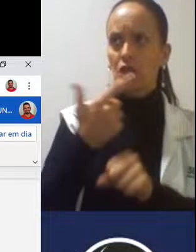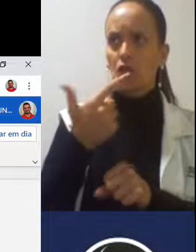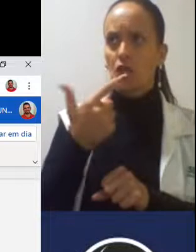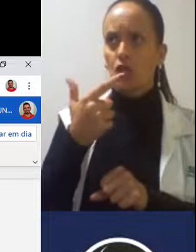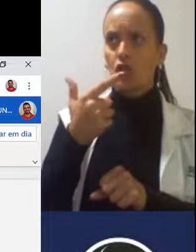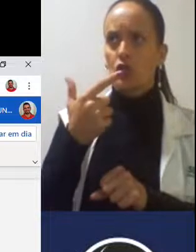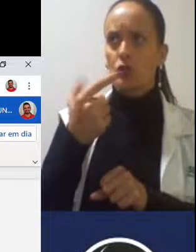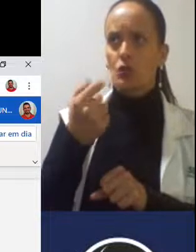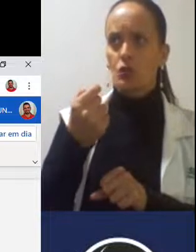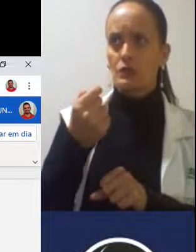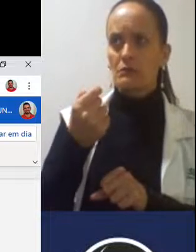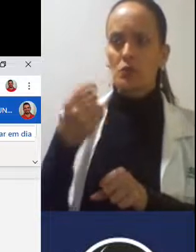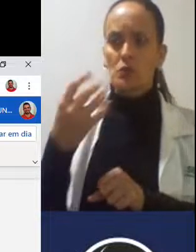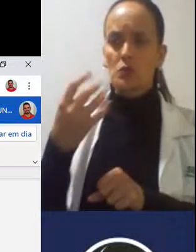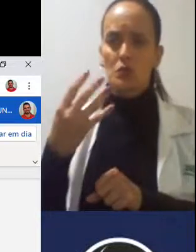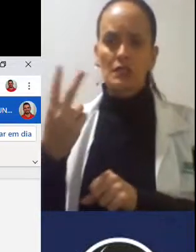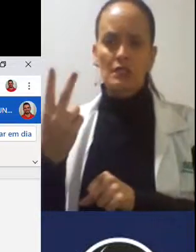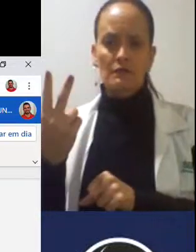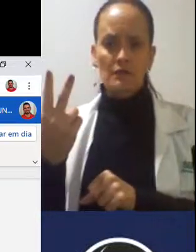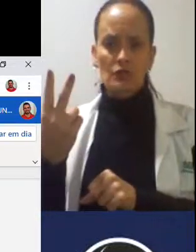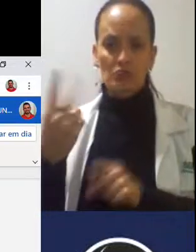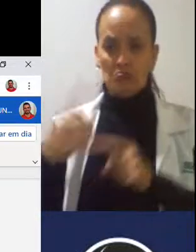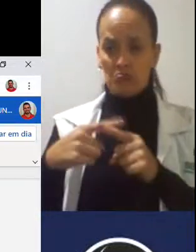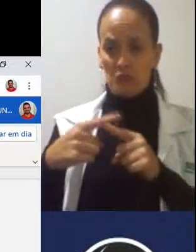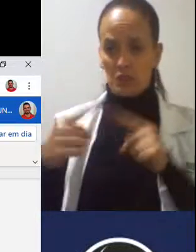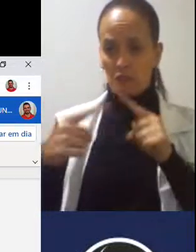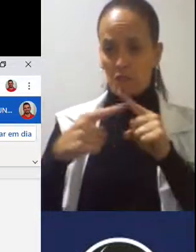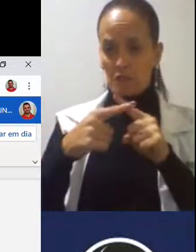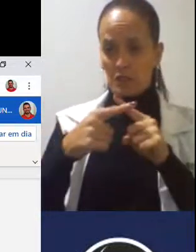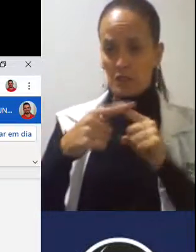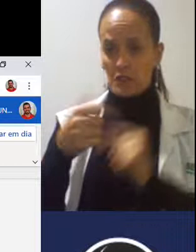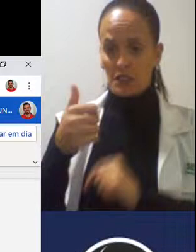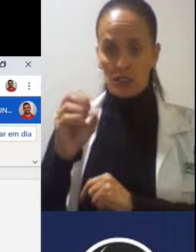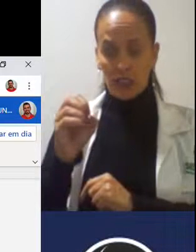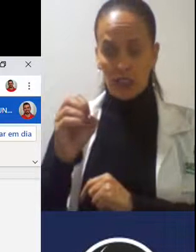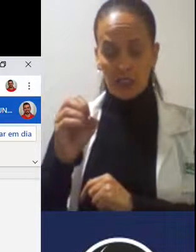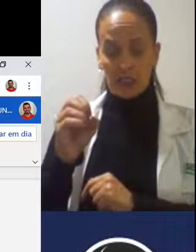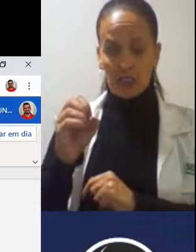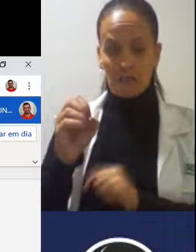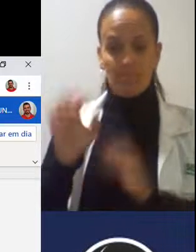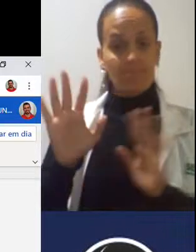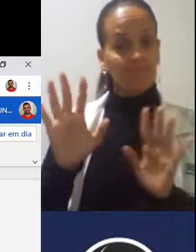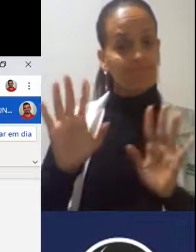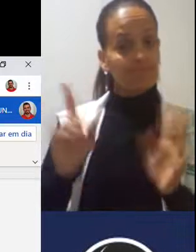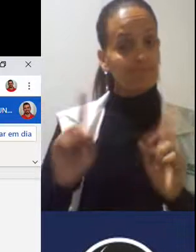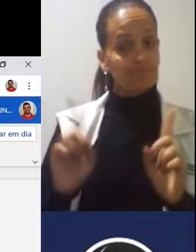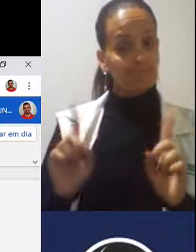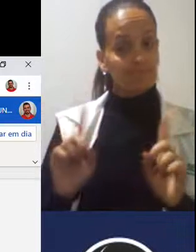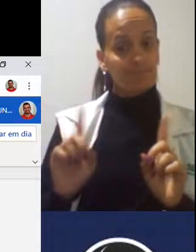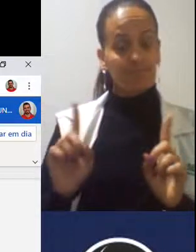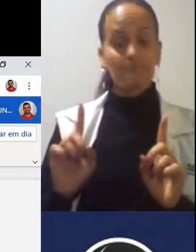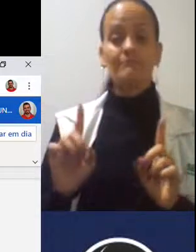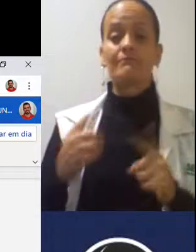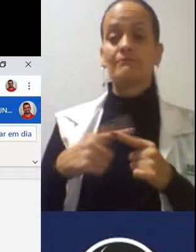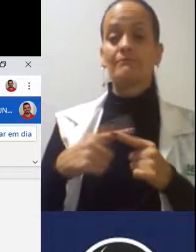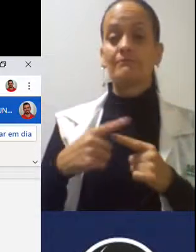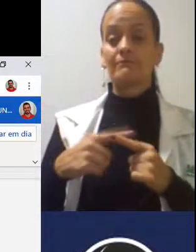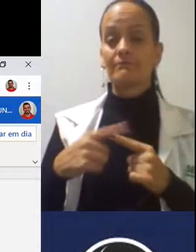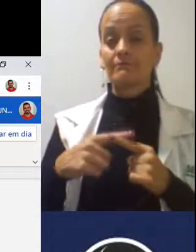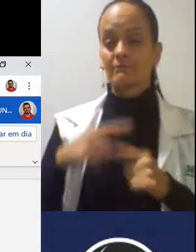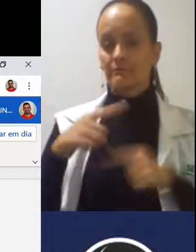2.420, né? 2.420 são 10 lâmpadas, cada uma tem 242? Não necessariamente. A gente vai ver que esse